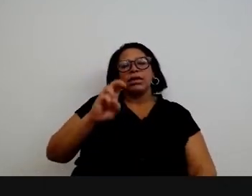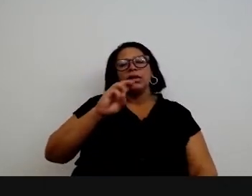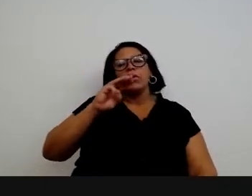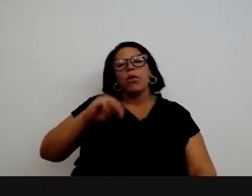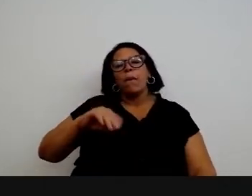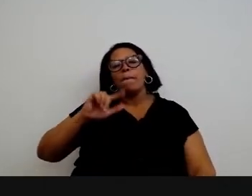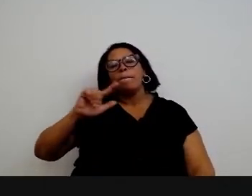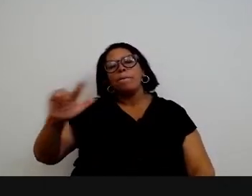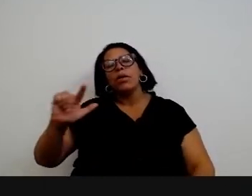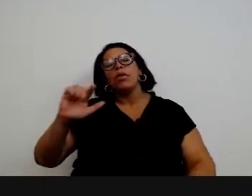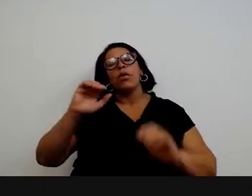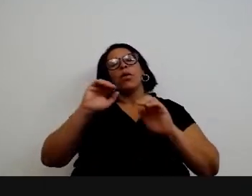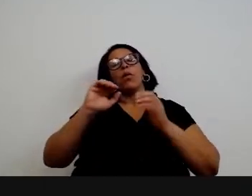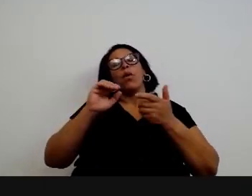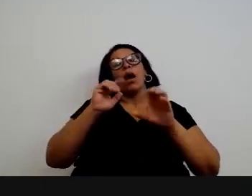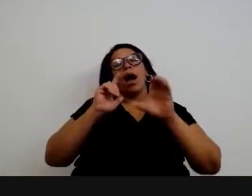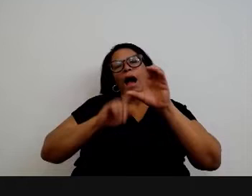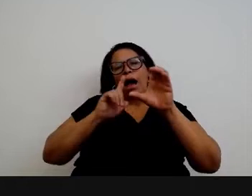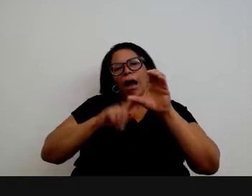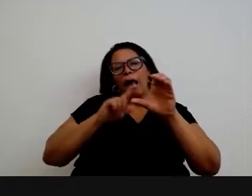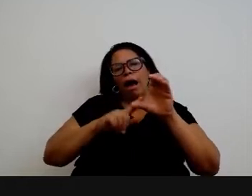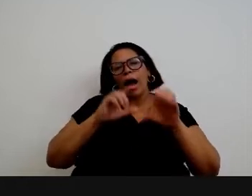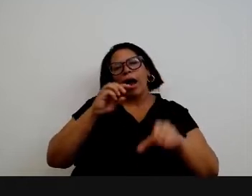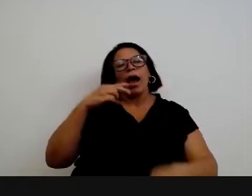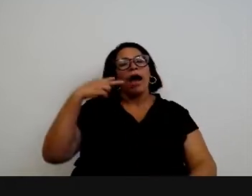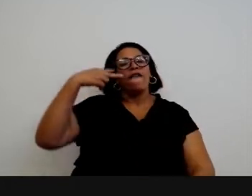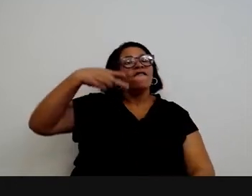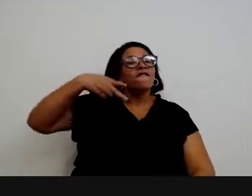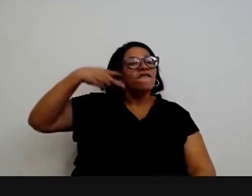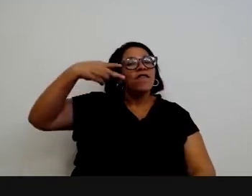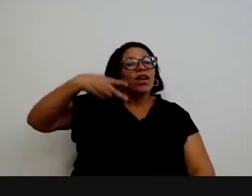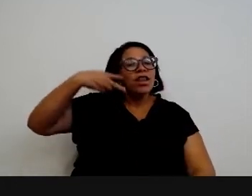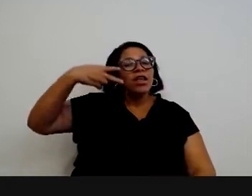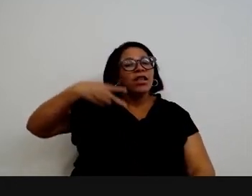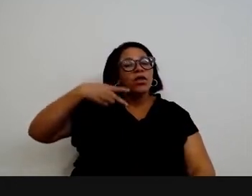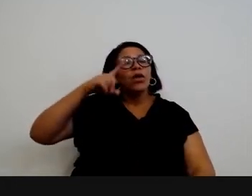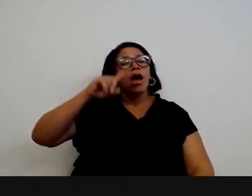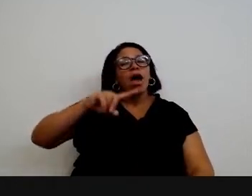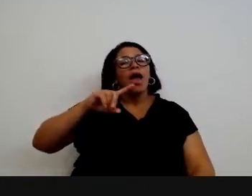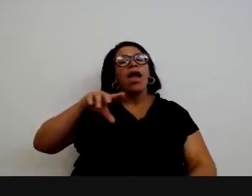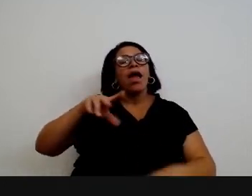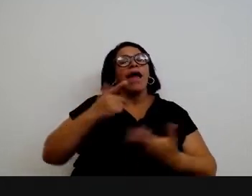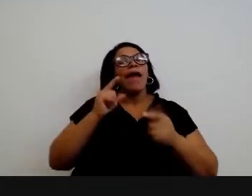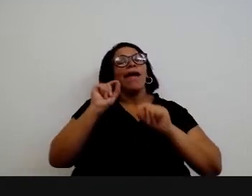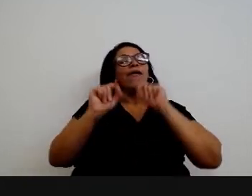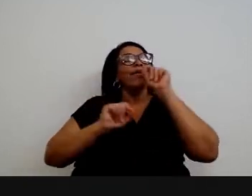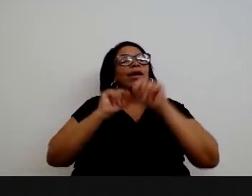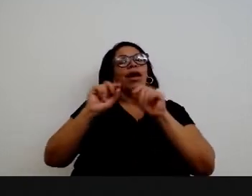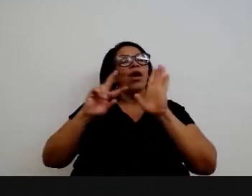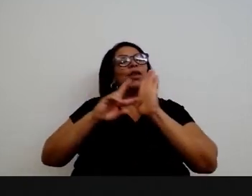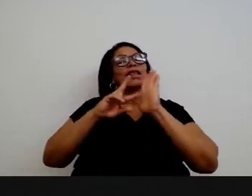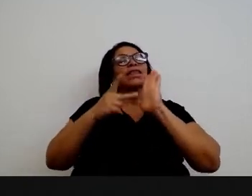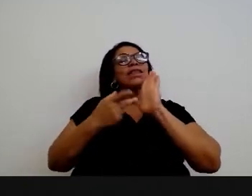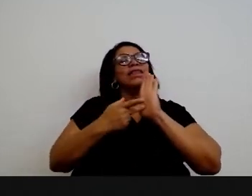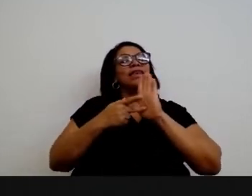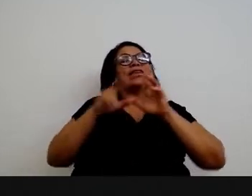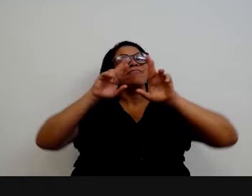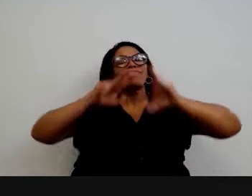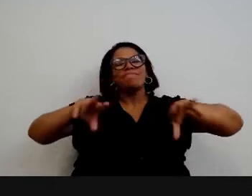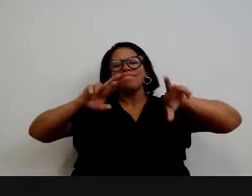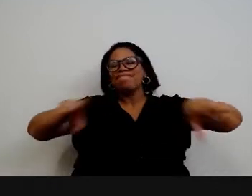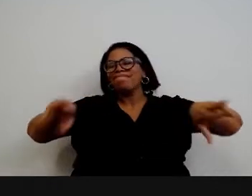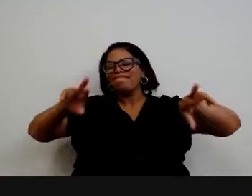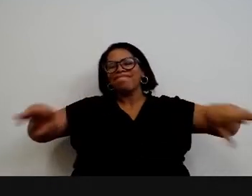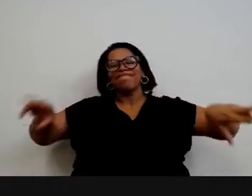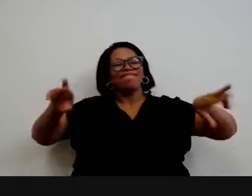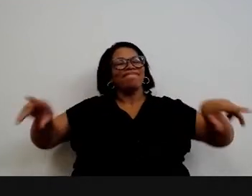câmaras municipais e seus quase 60 mil vereadores, é o formato basilar da diversidade.